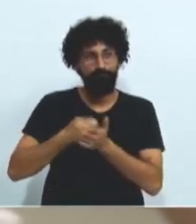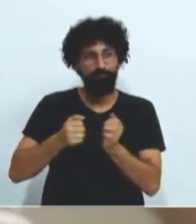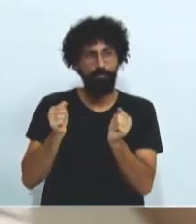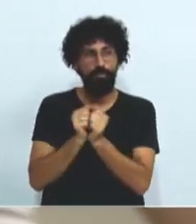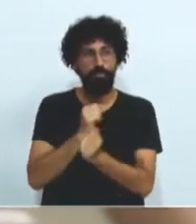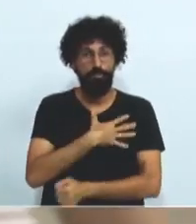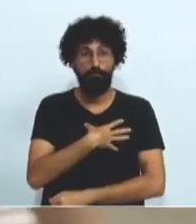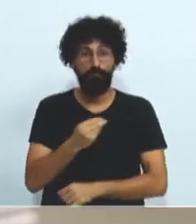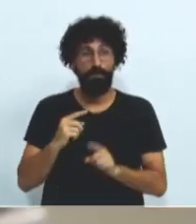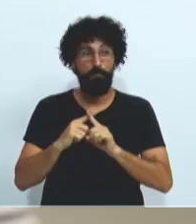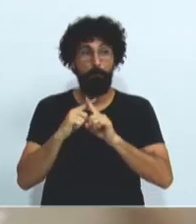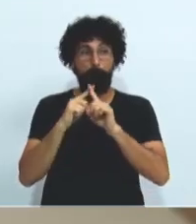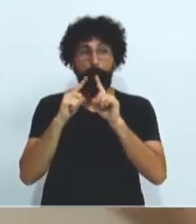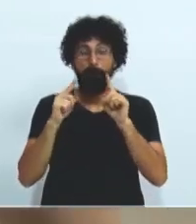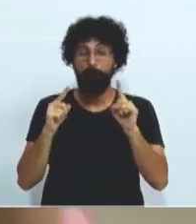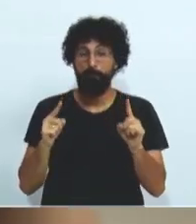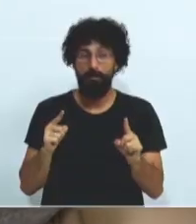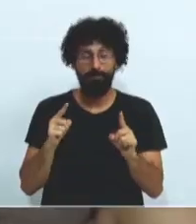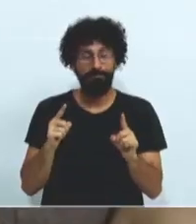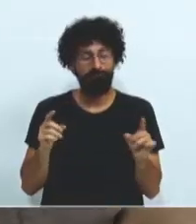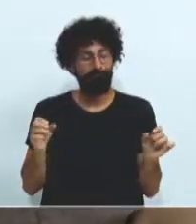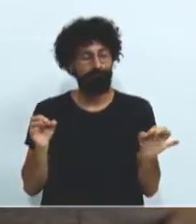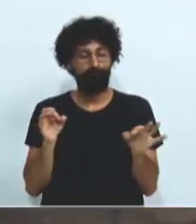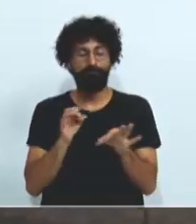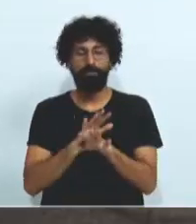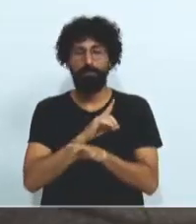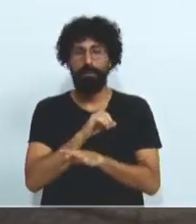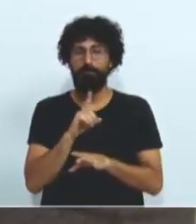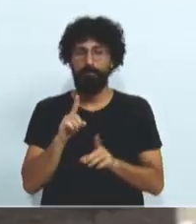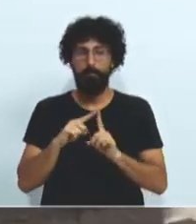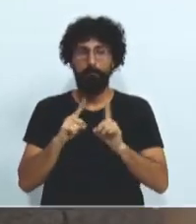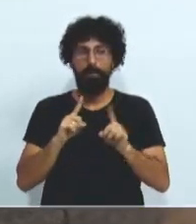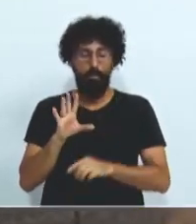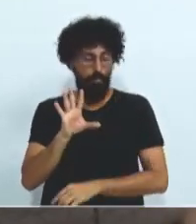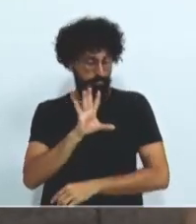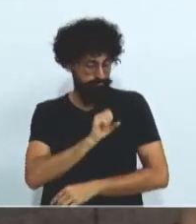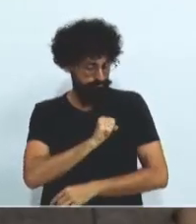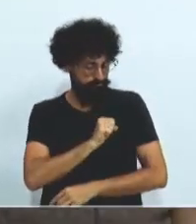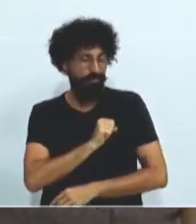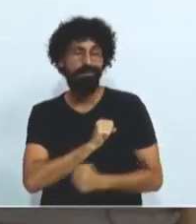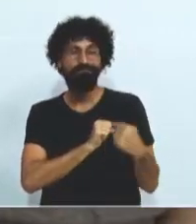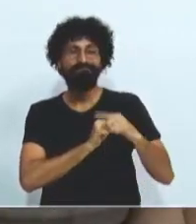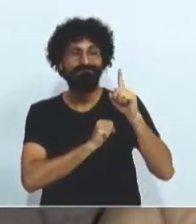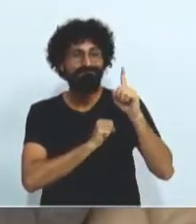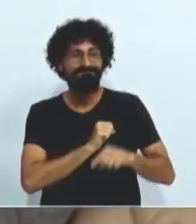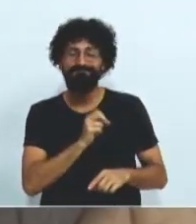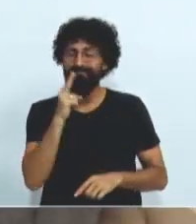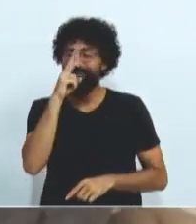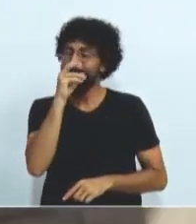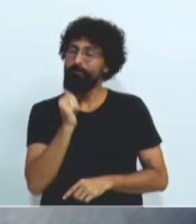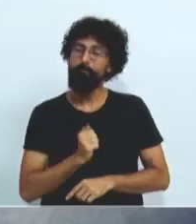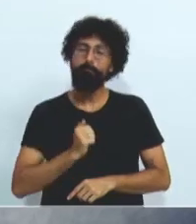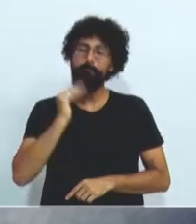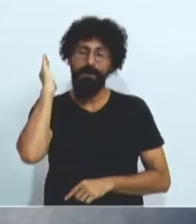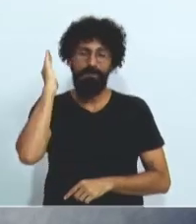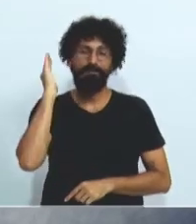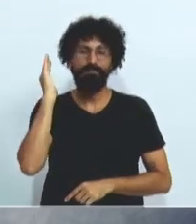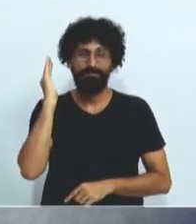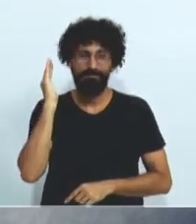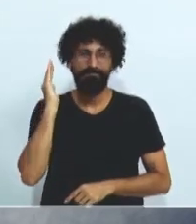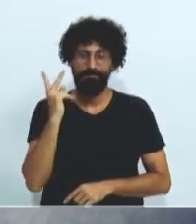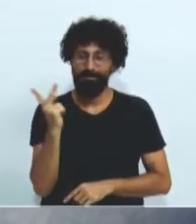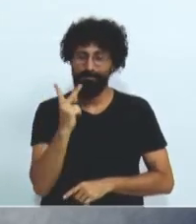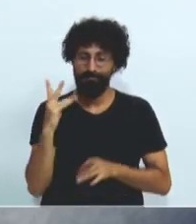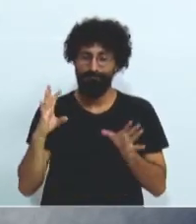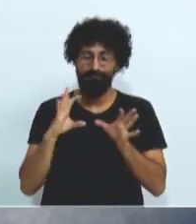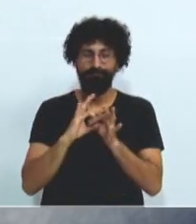guerra ainda não chegou ao fim. E o amor é a maior arma que existe entre as duas. Qual o